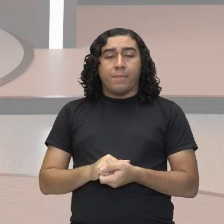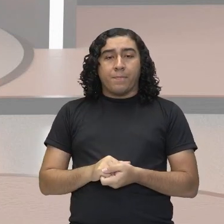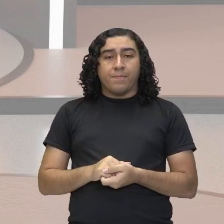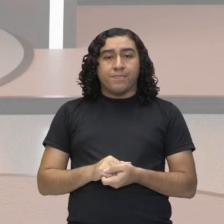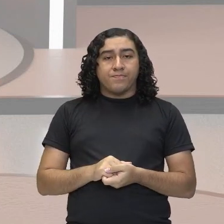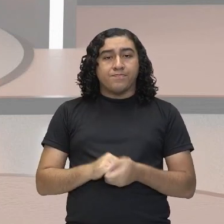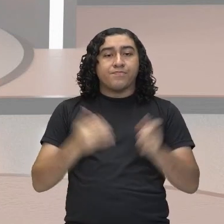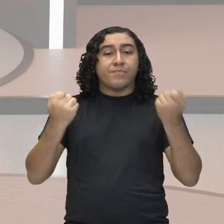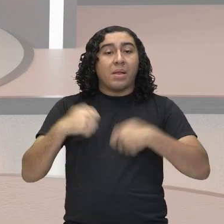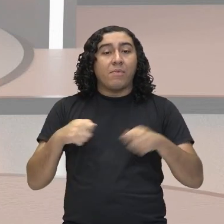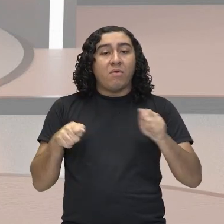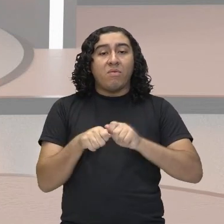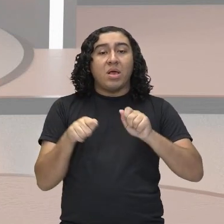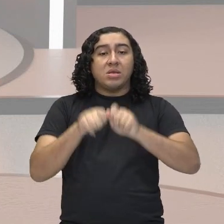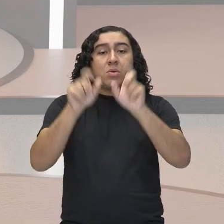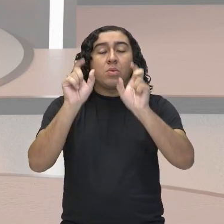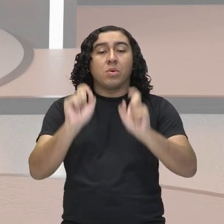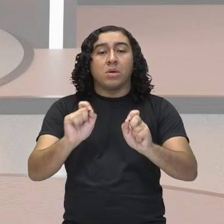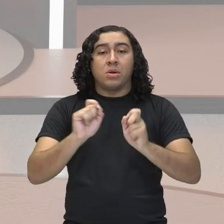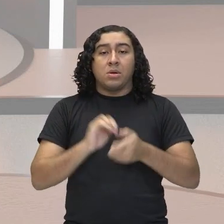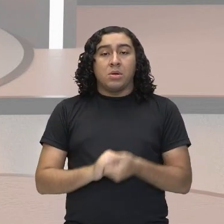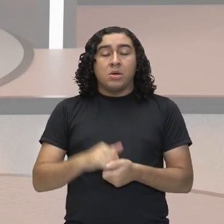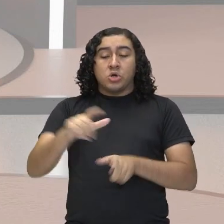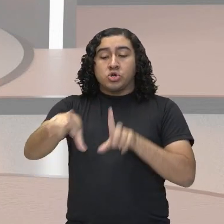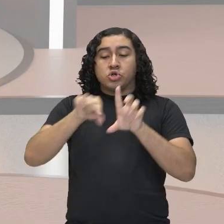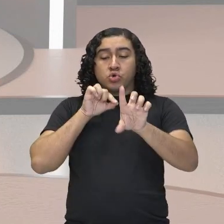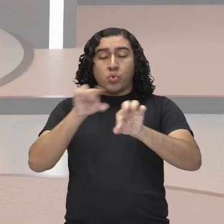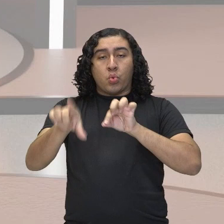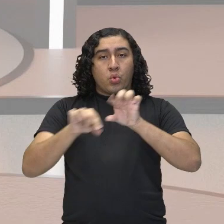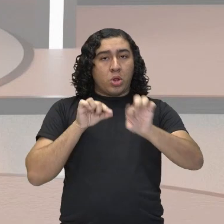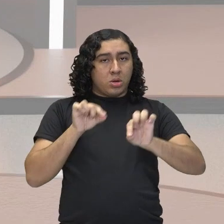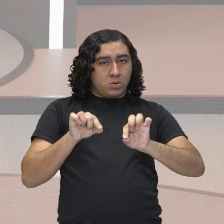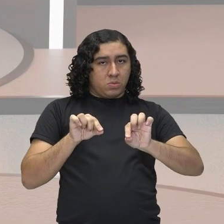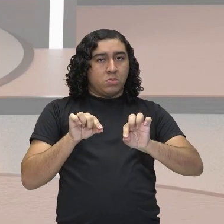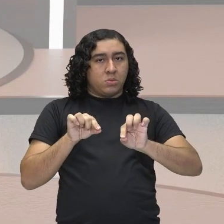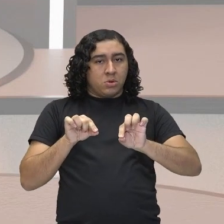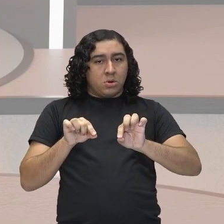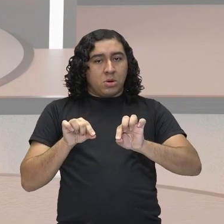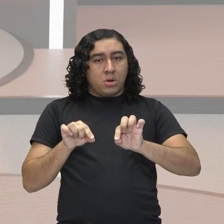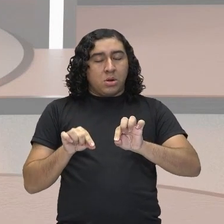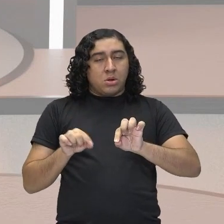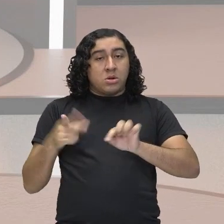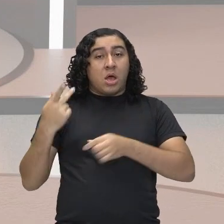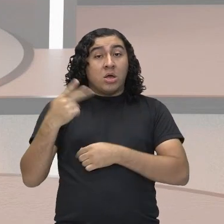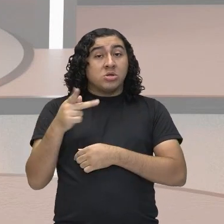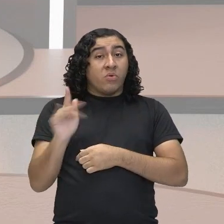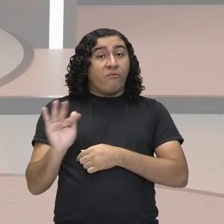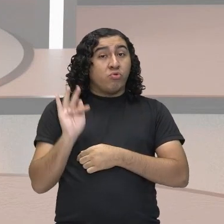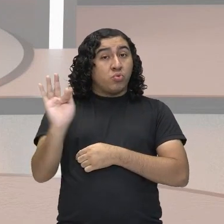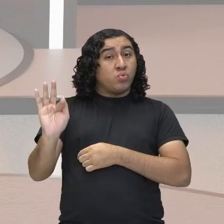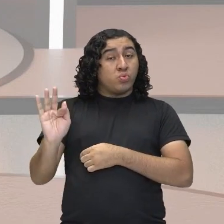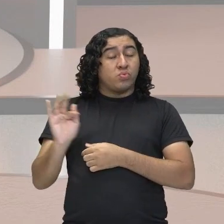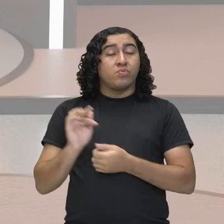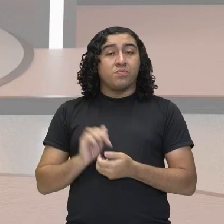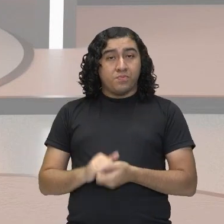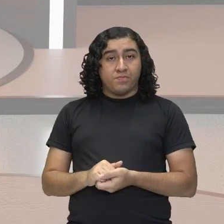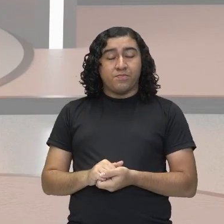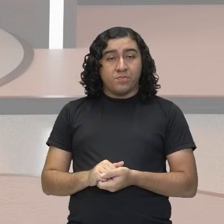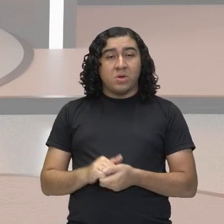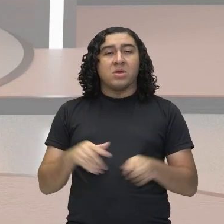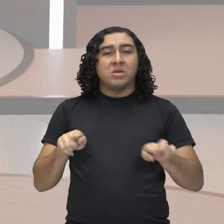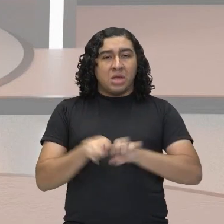que fazer o que, gente? Terá de escolher o que quer ser e efetivar